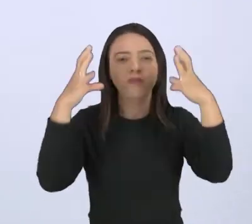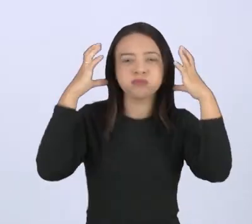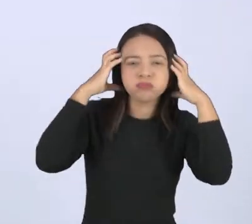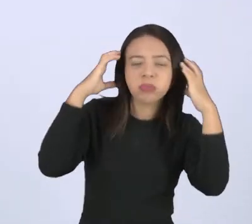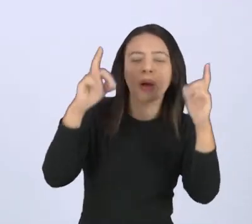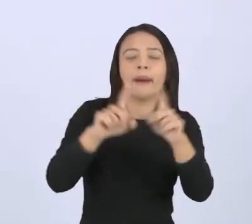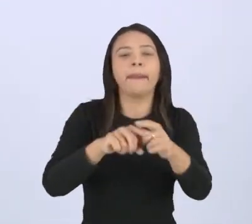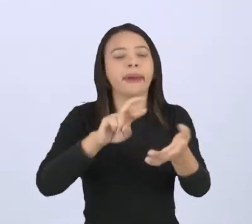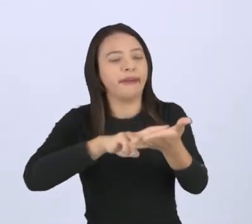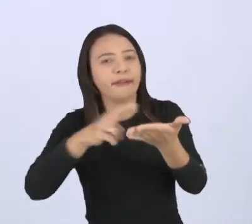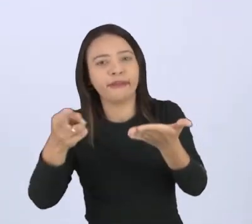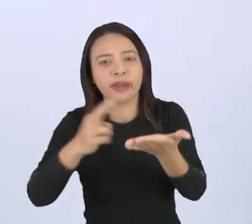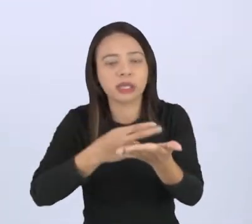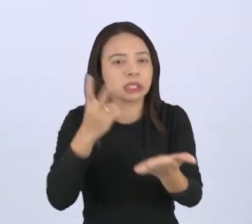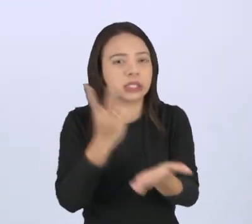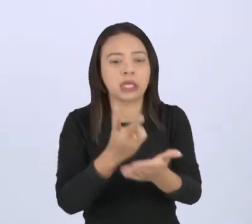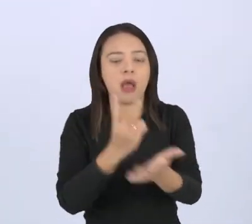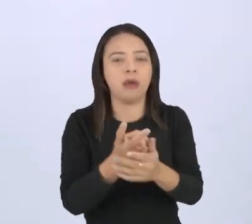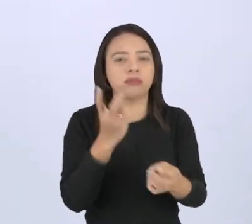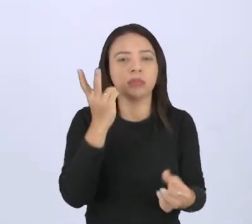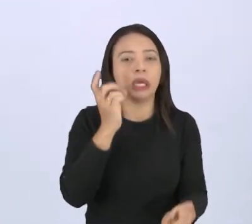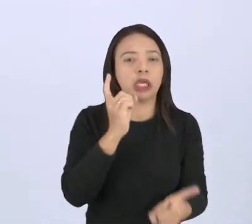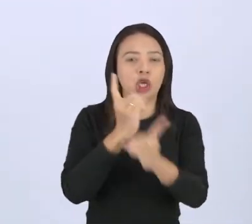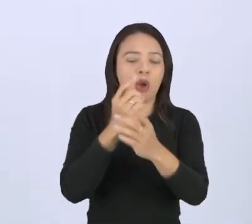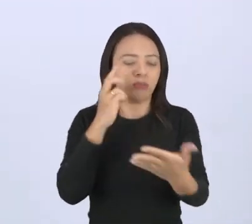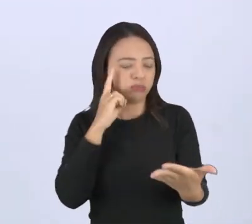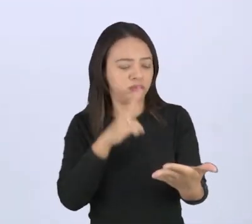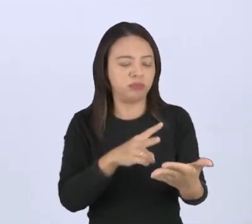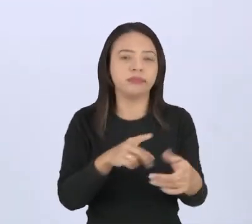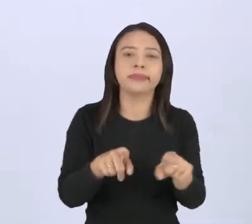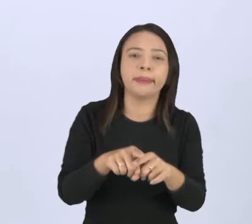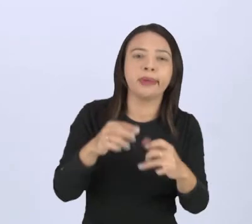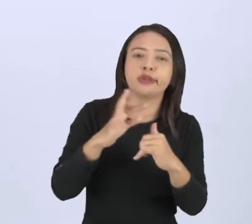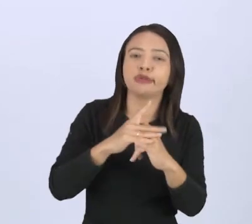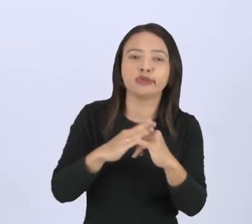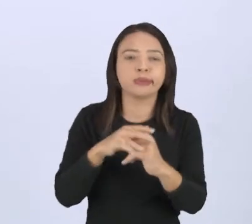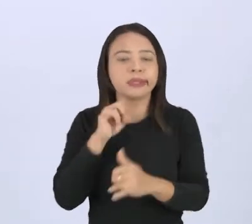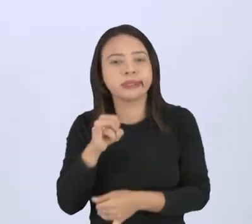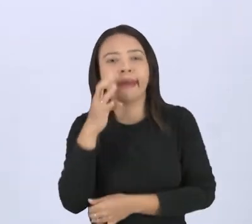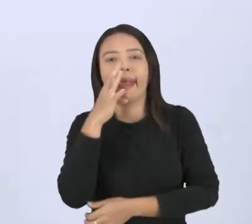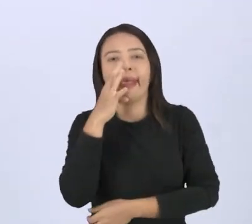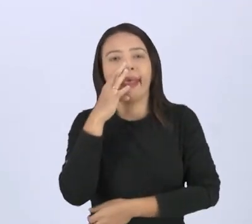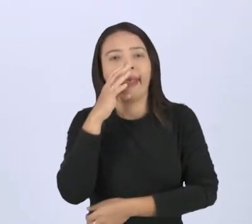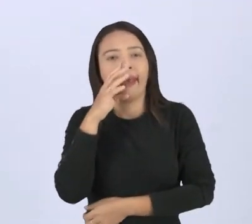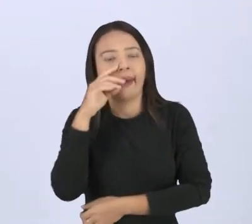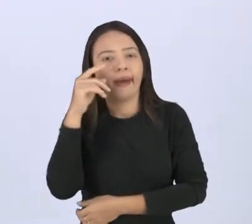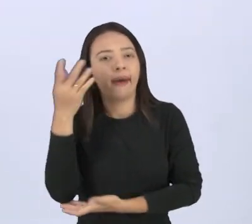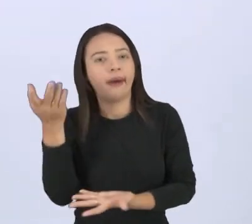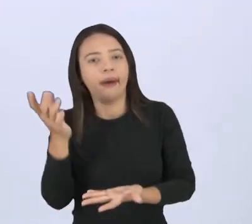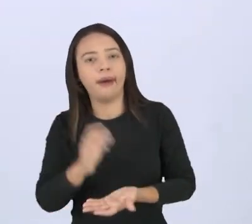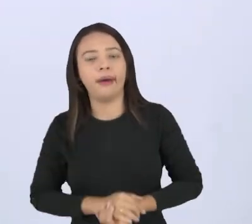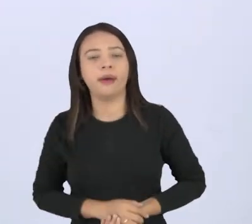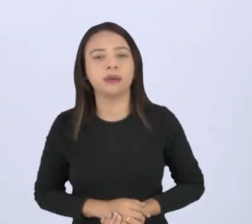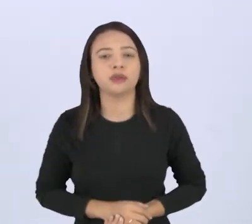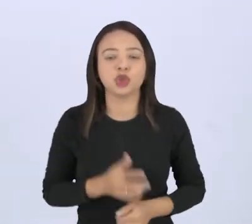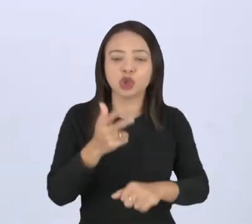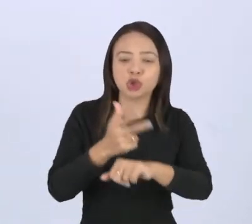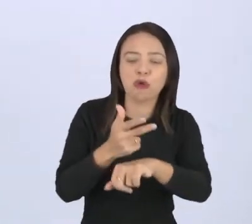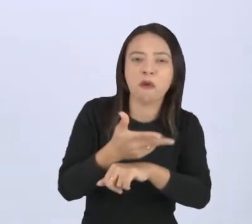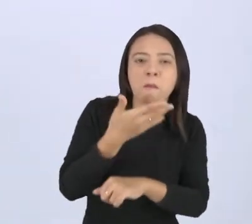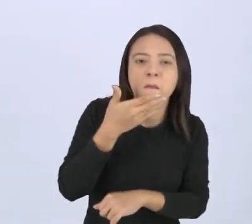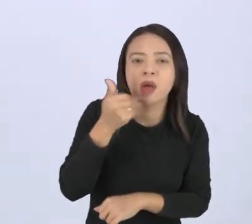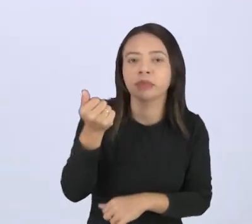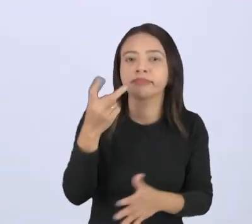revistas, que você a todo instante vê, até mesmo no YouTube, quando você está assistindo o seu vídeo preferido, e que elas